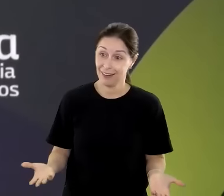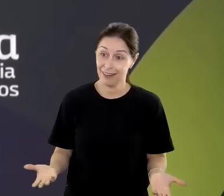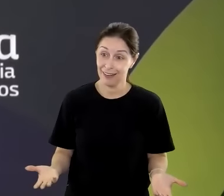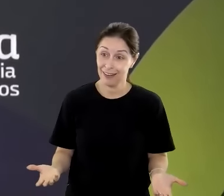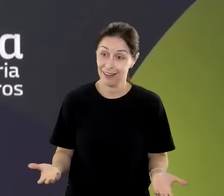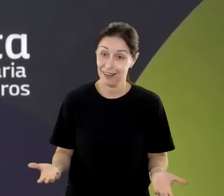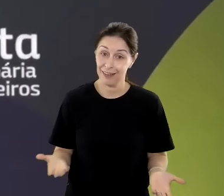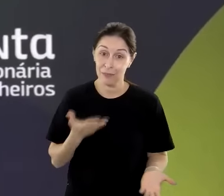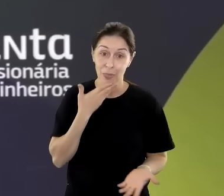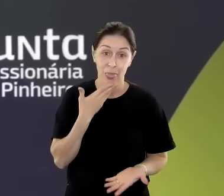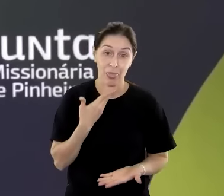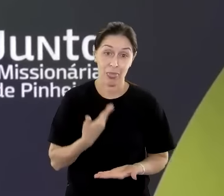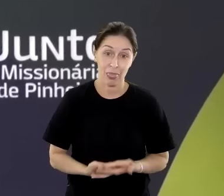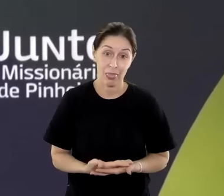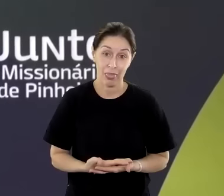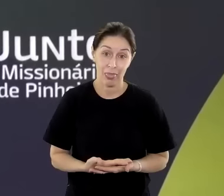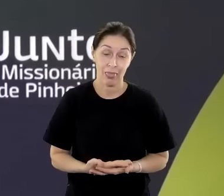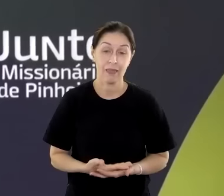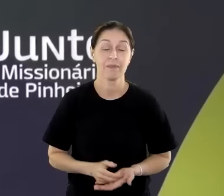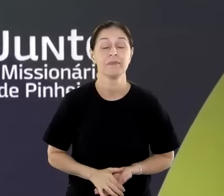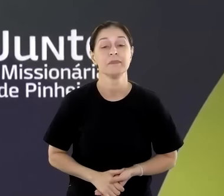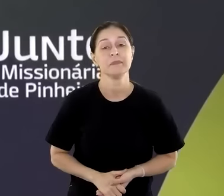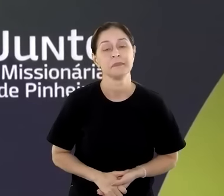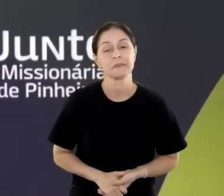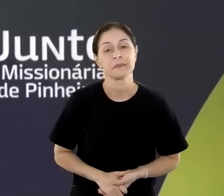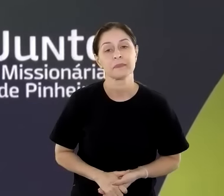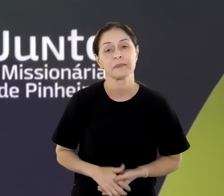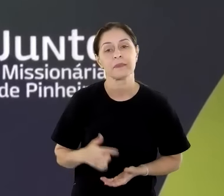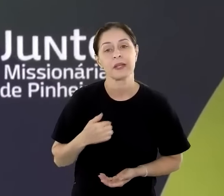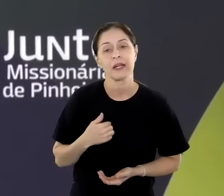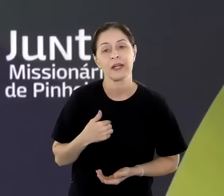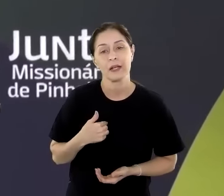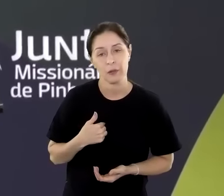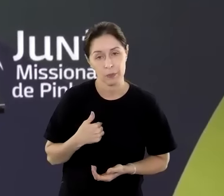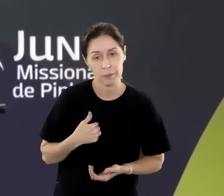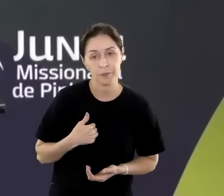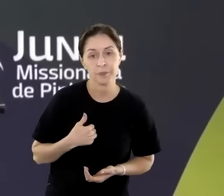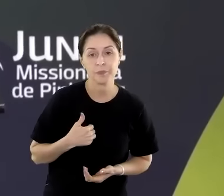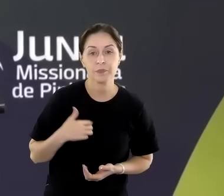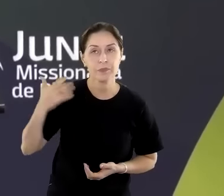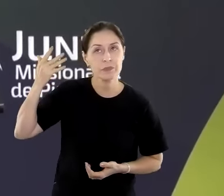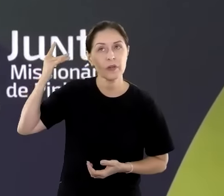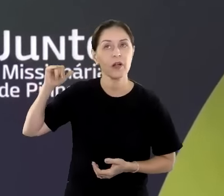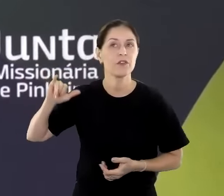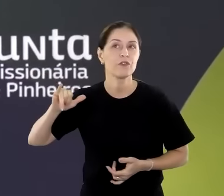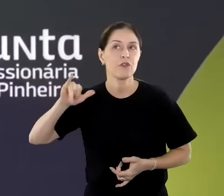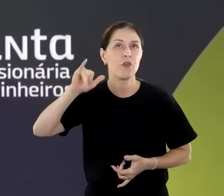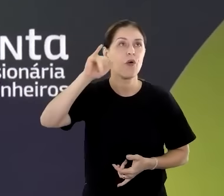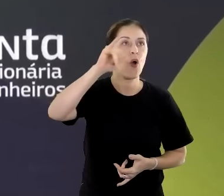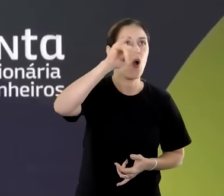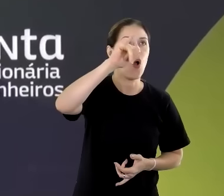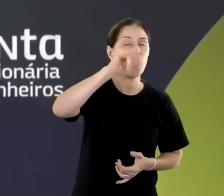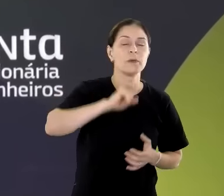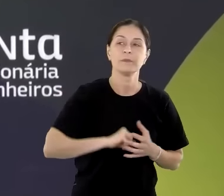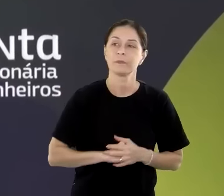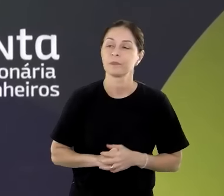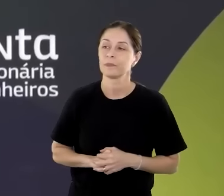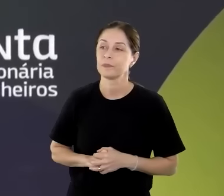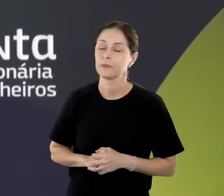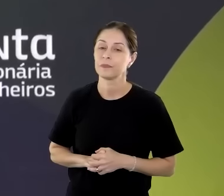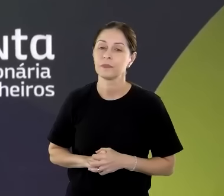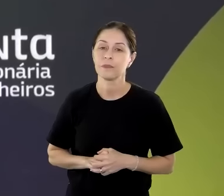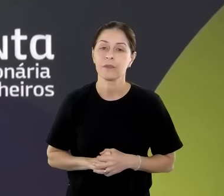Há poucos dias, não, tem alguns meses, eu estava num voo, aguardando a conexão, e eu tomei um susto